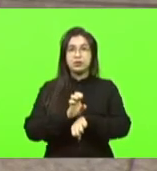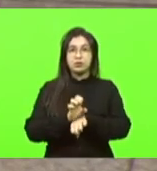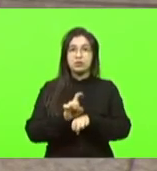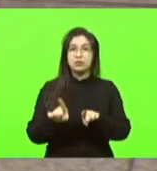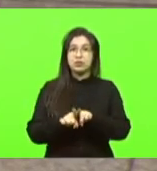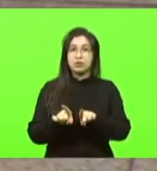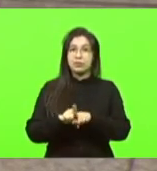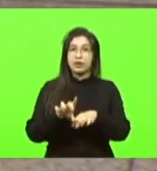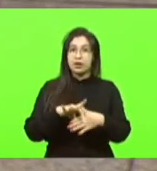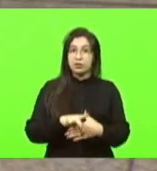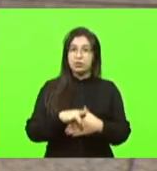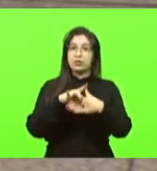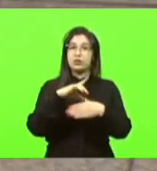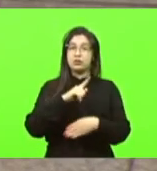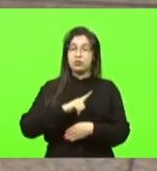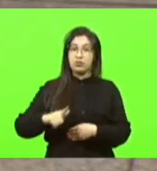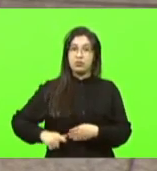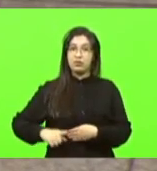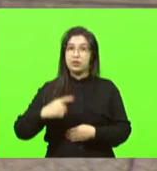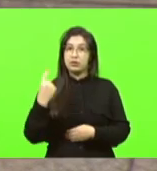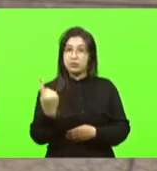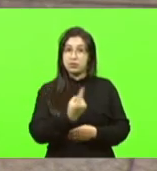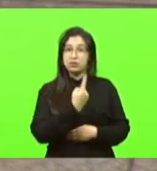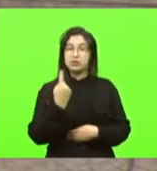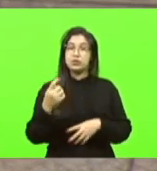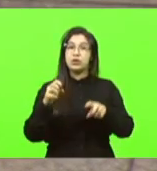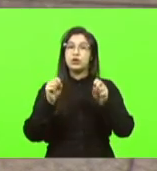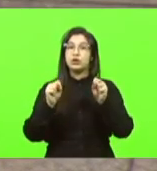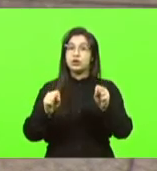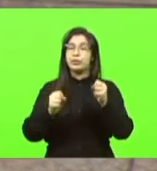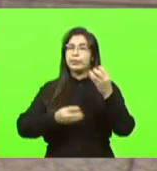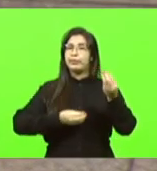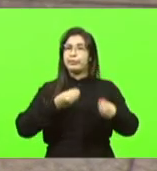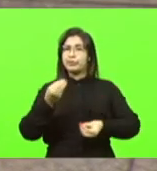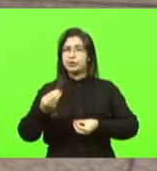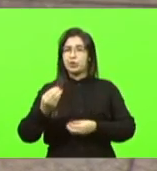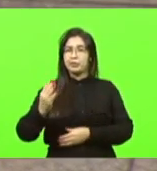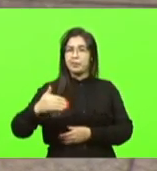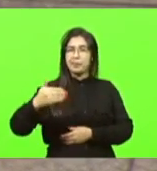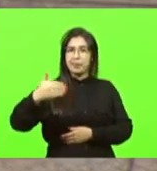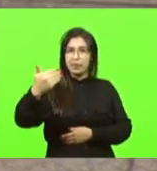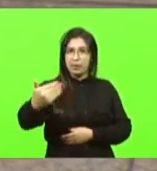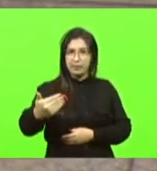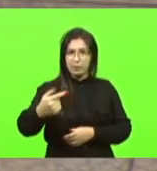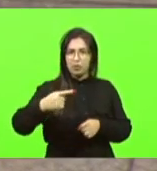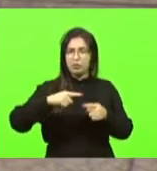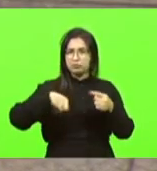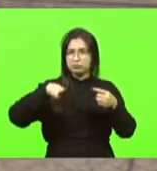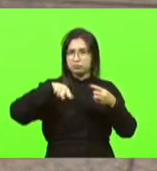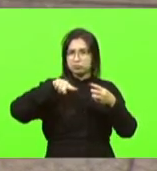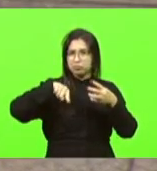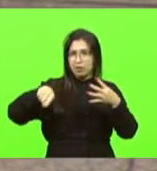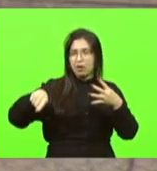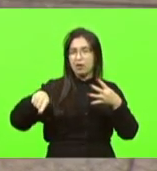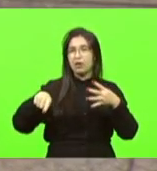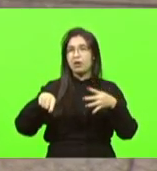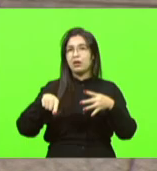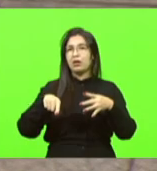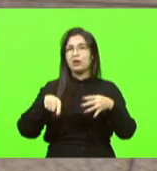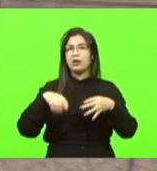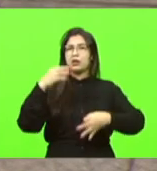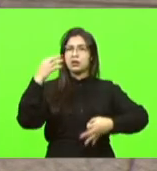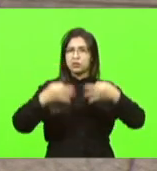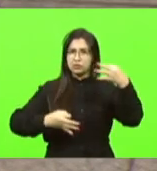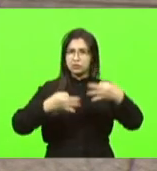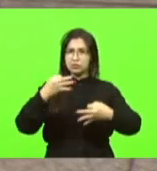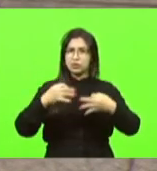para que a gente possa e nesses pro nessas próximas semanas fazer justiça